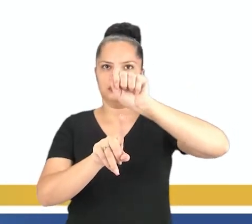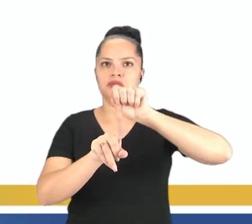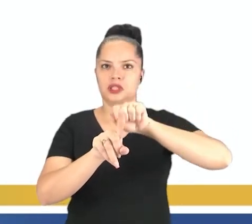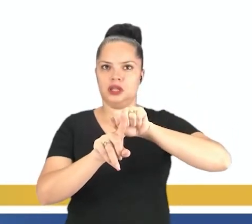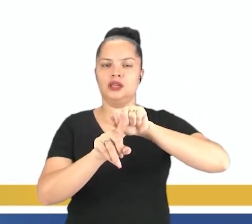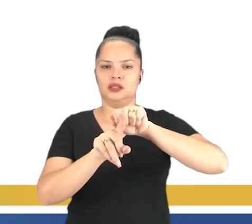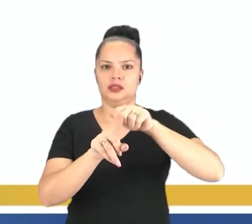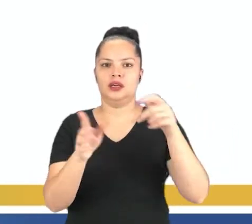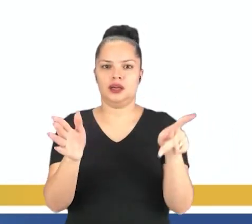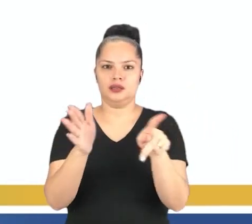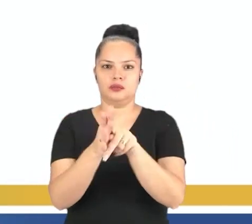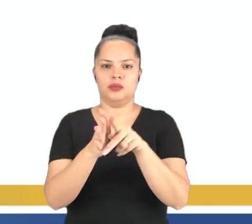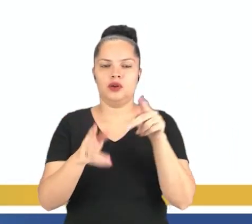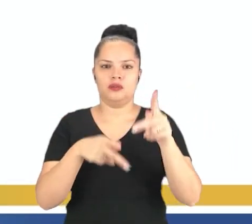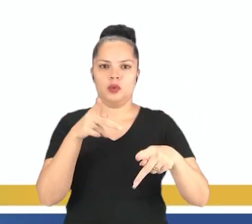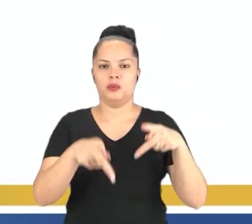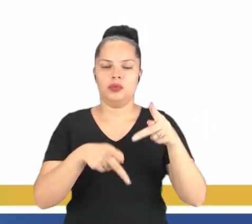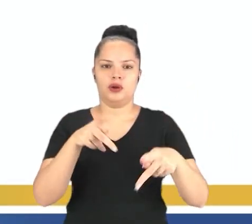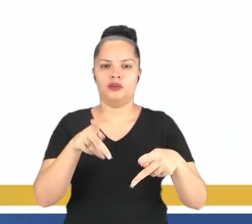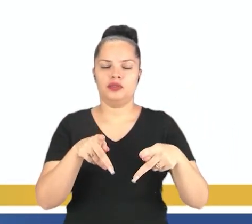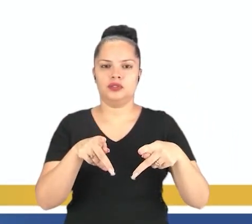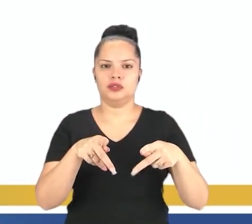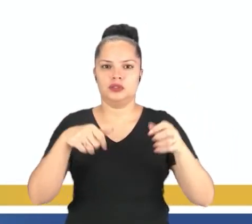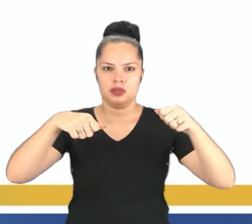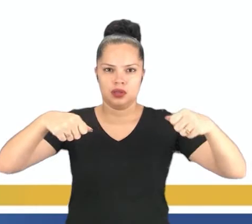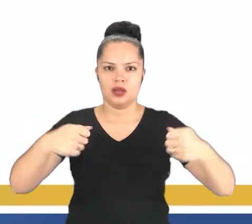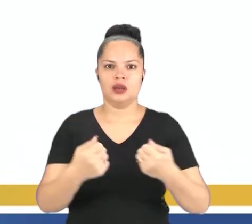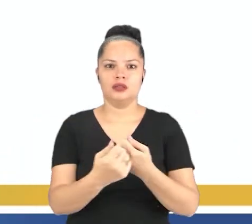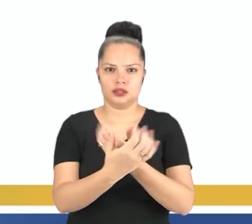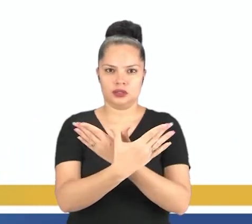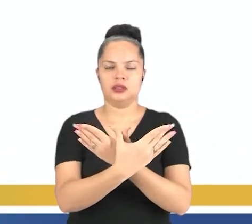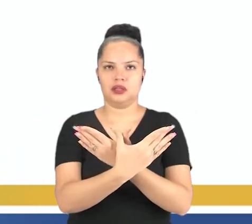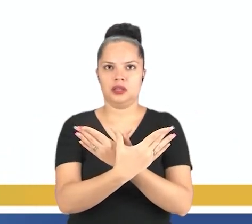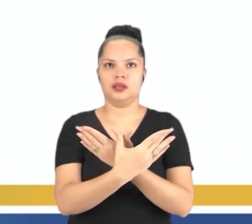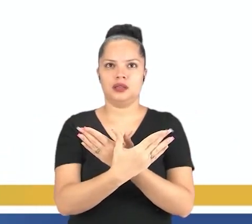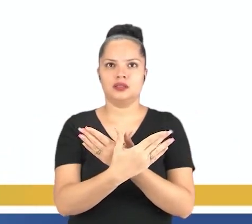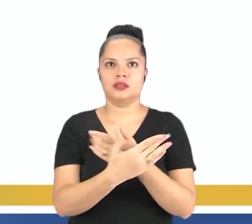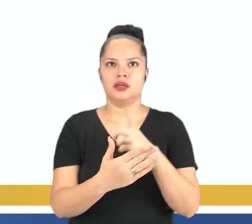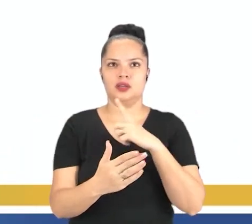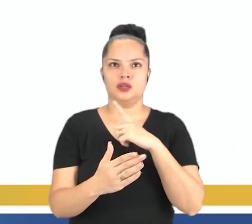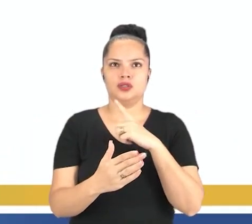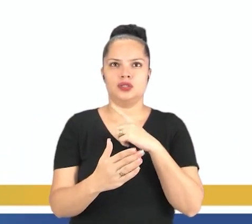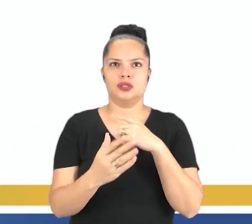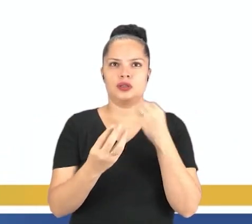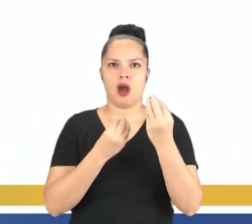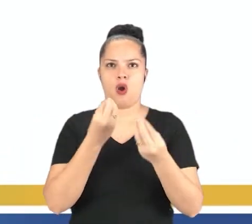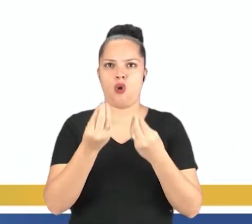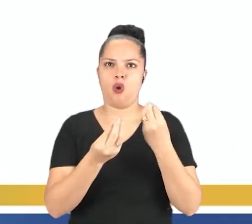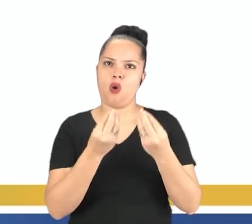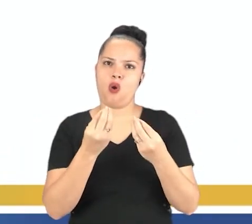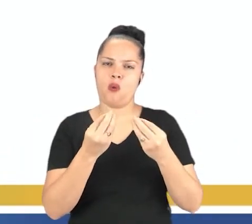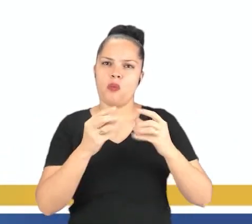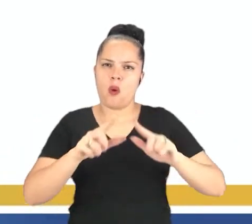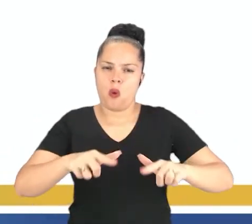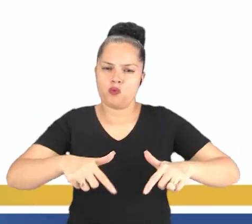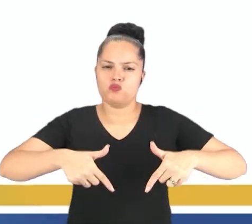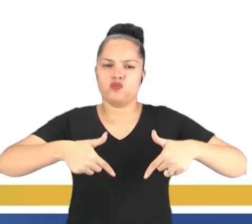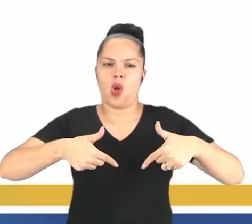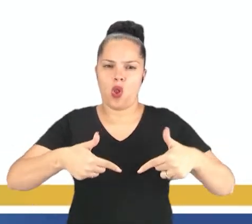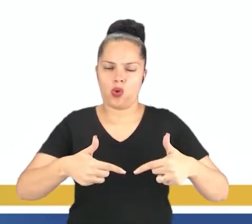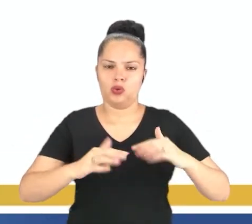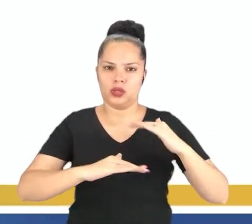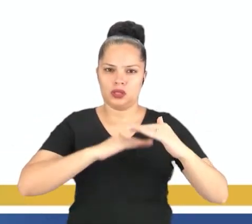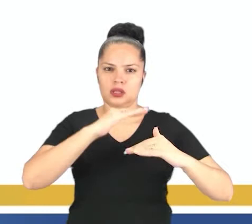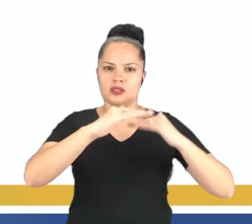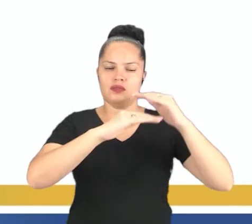tá aqui um é um Zodíaco astecas certo símbolo do esforço as técnicas para desenvolver